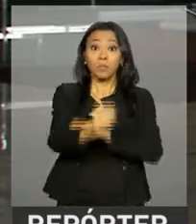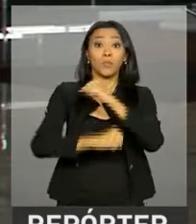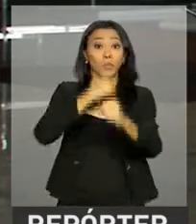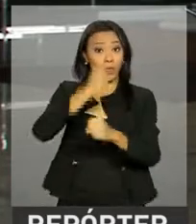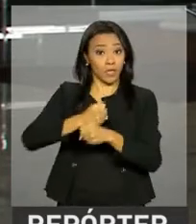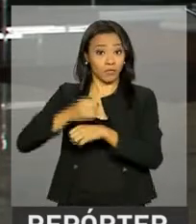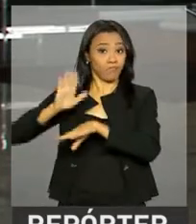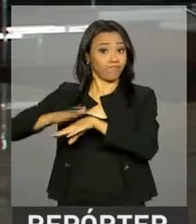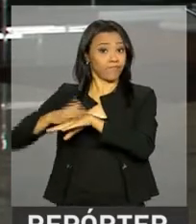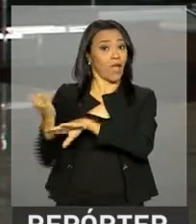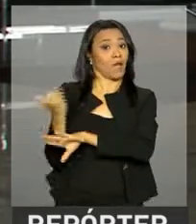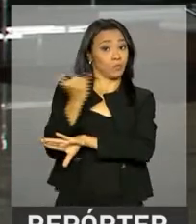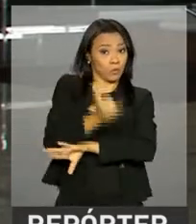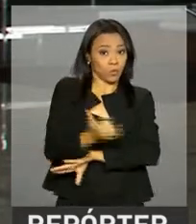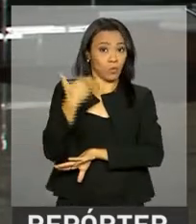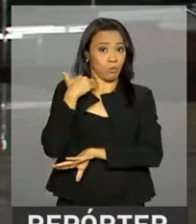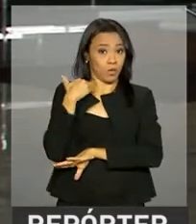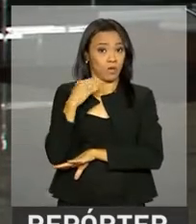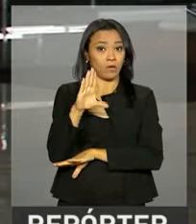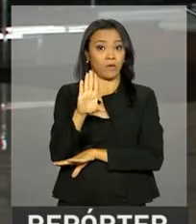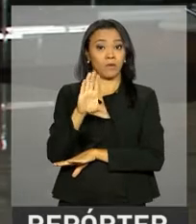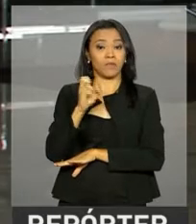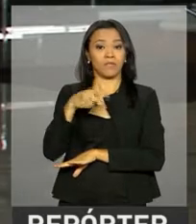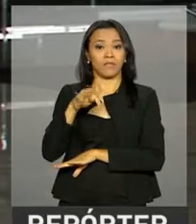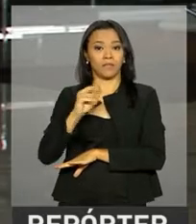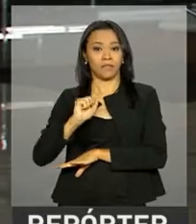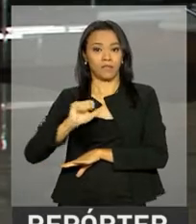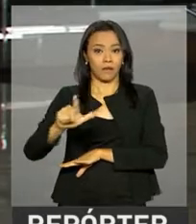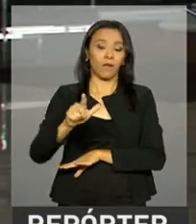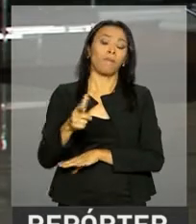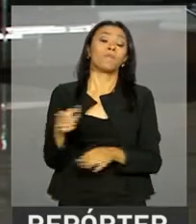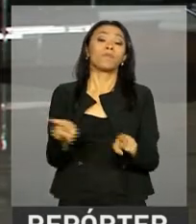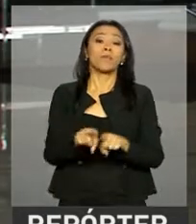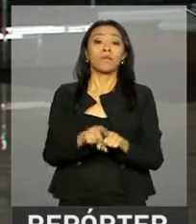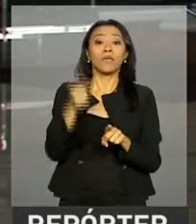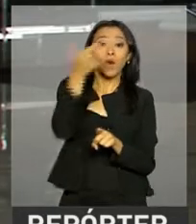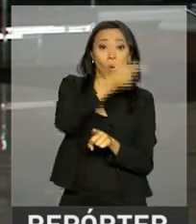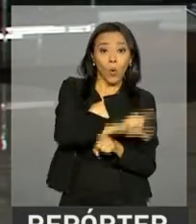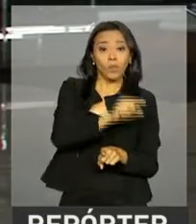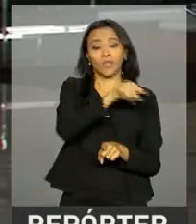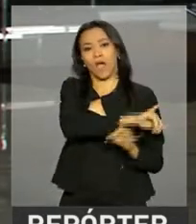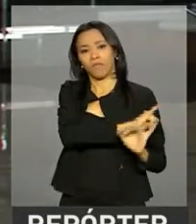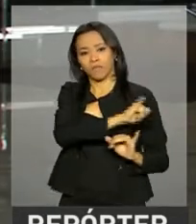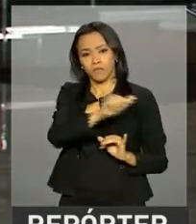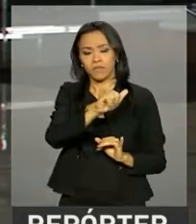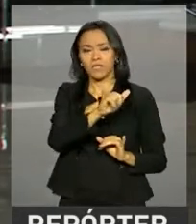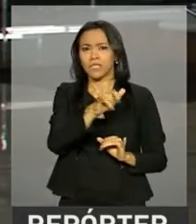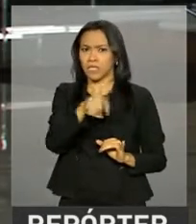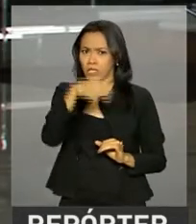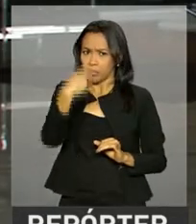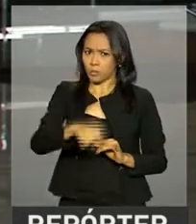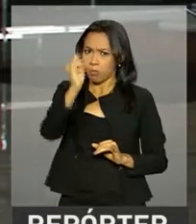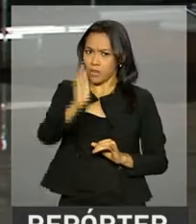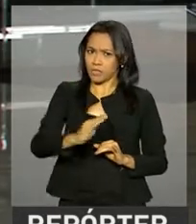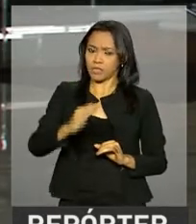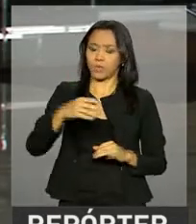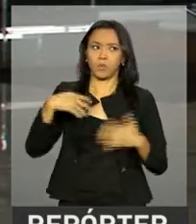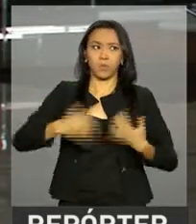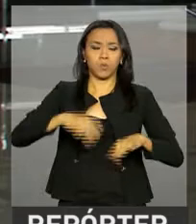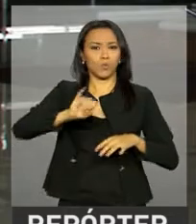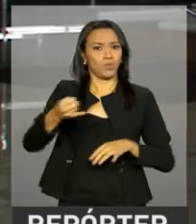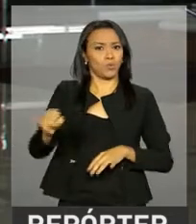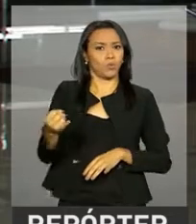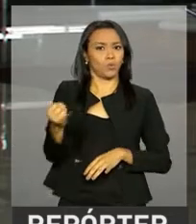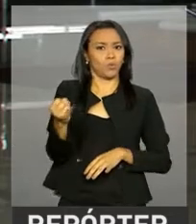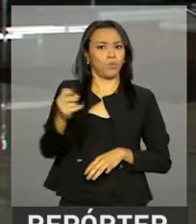central um estudo divulgado pela associação brasileira de consumidores a pro teste aponta que o brasil é campeão na cobrança de juros de